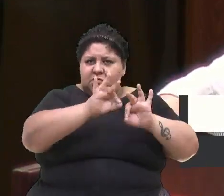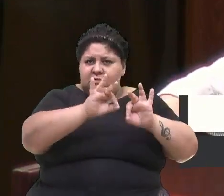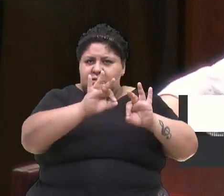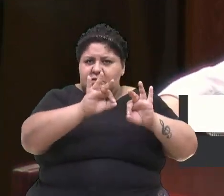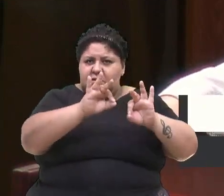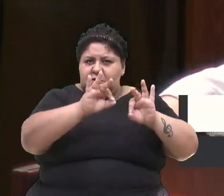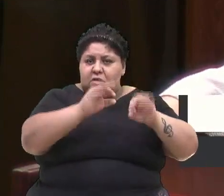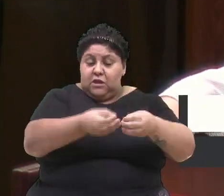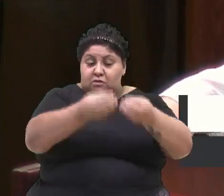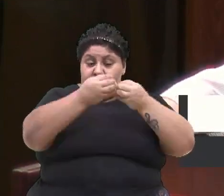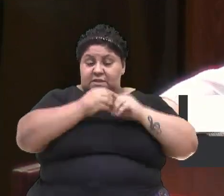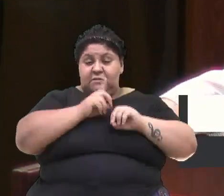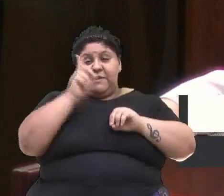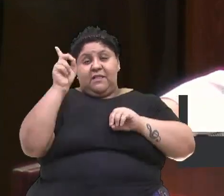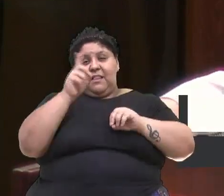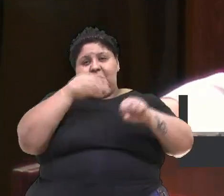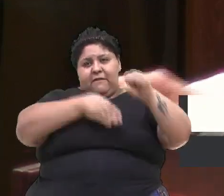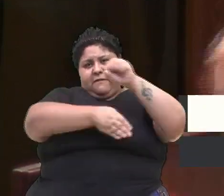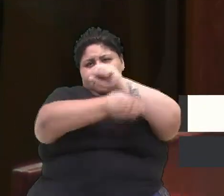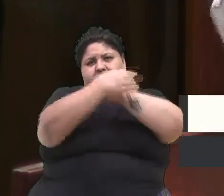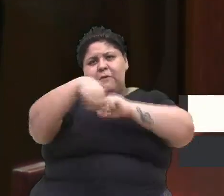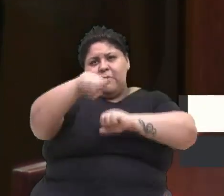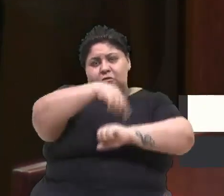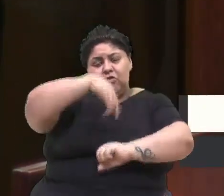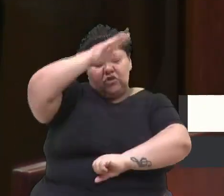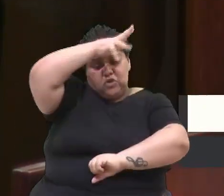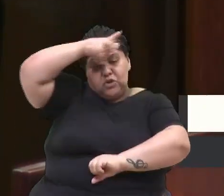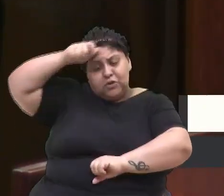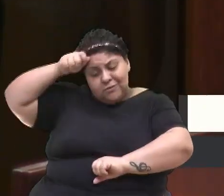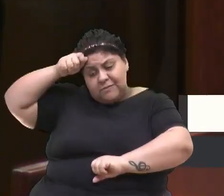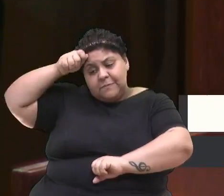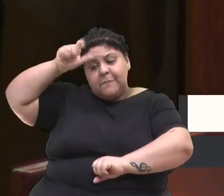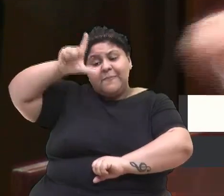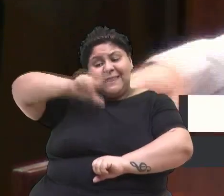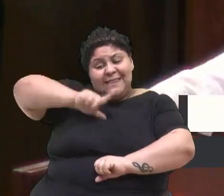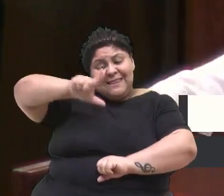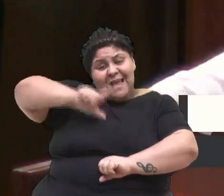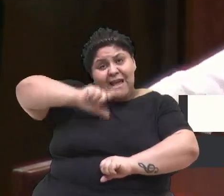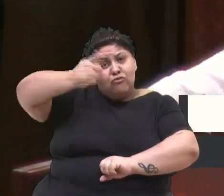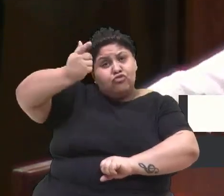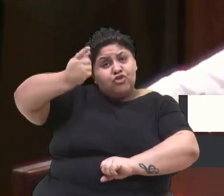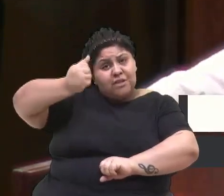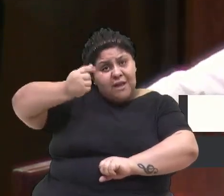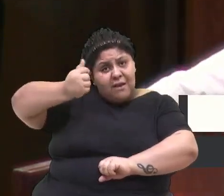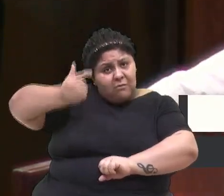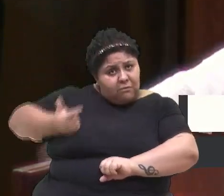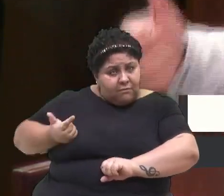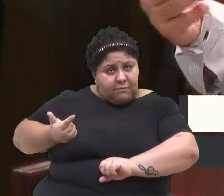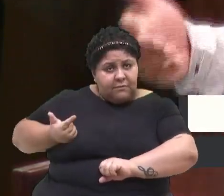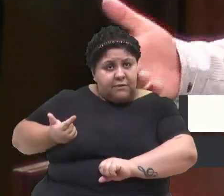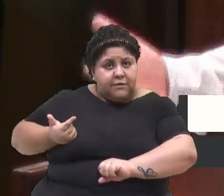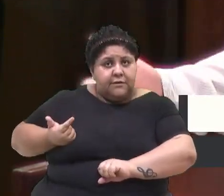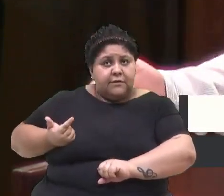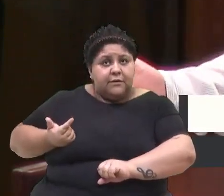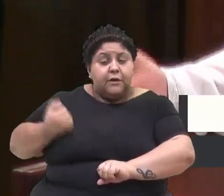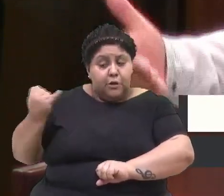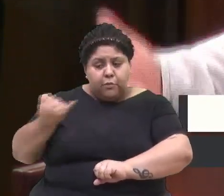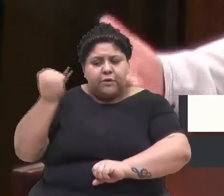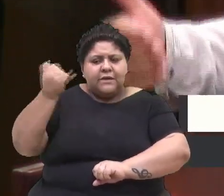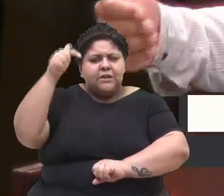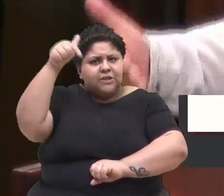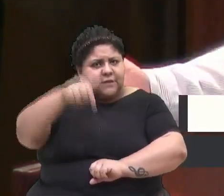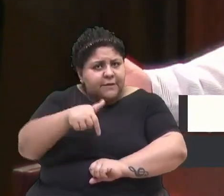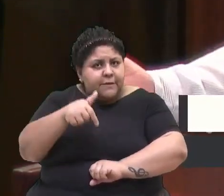Brasília, para que o nosso município busque esse recurso, vereador Juliano, na medida que é muito importante.